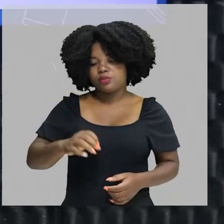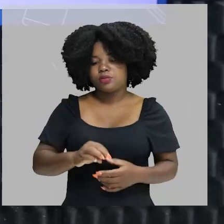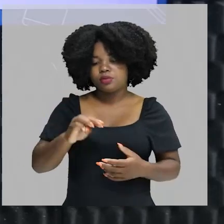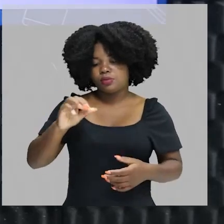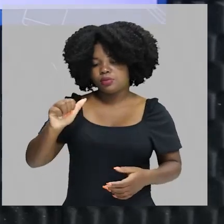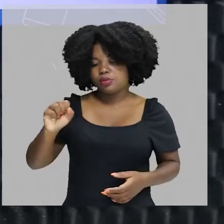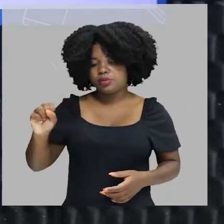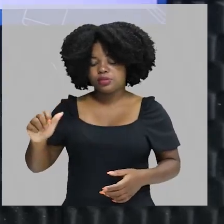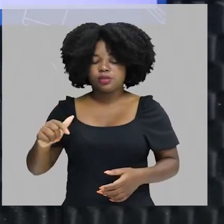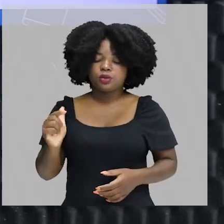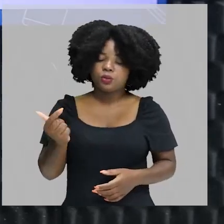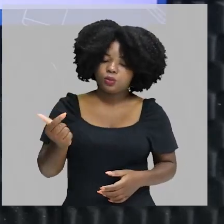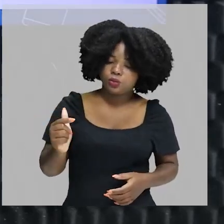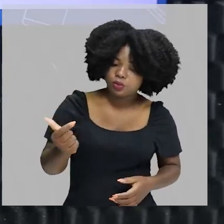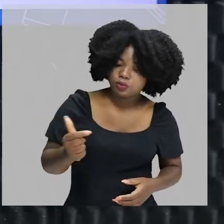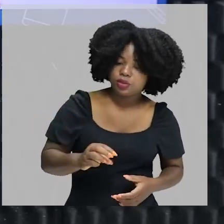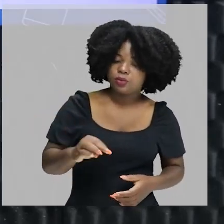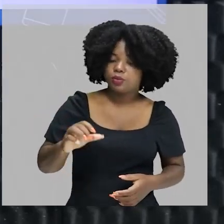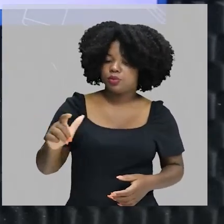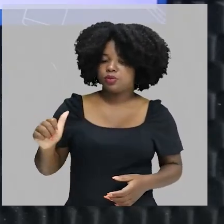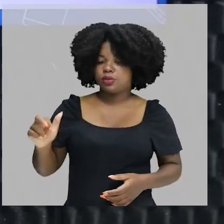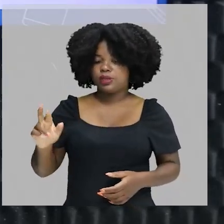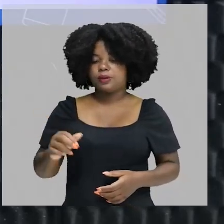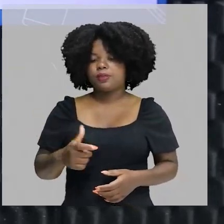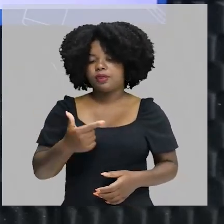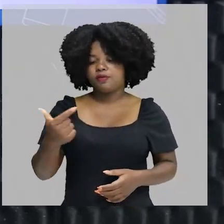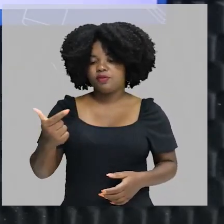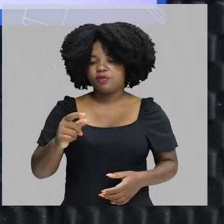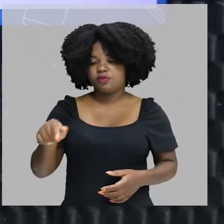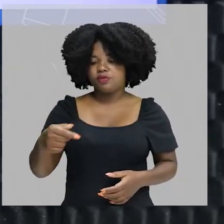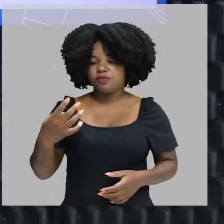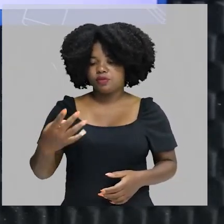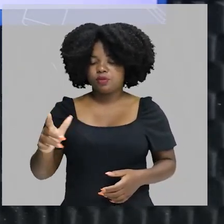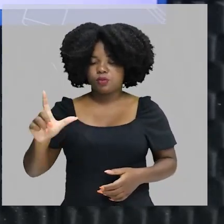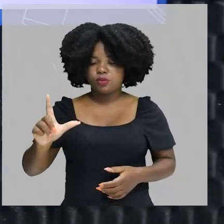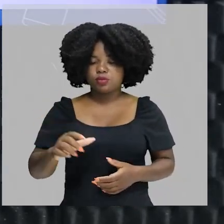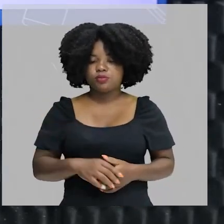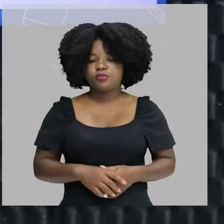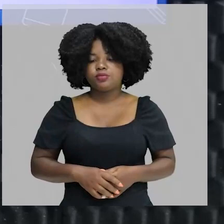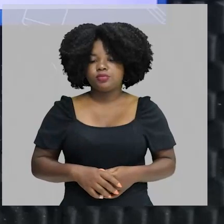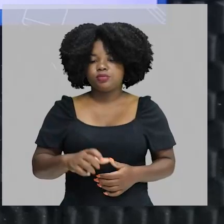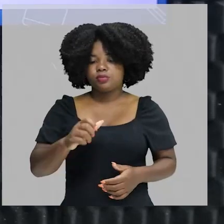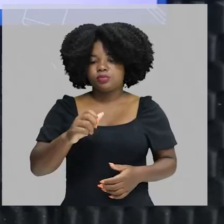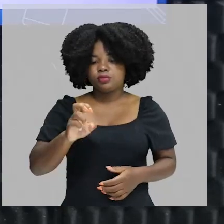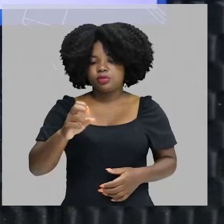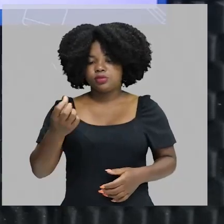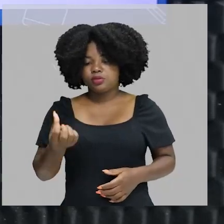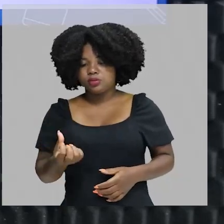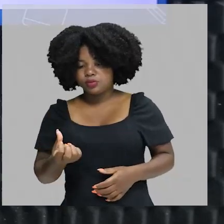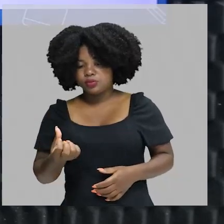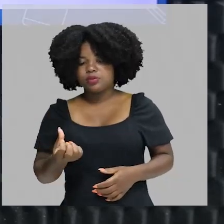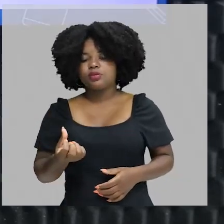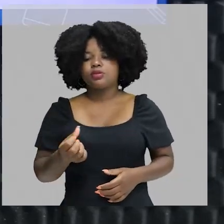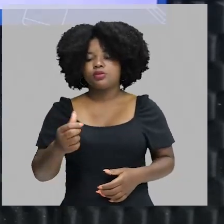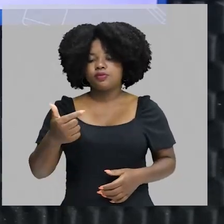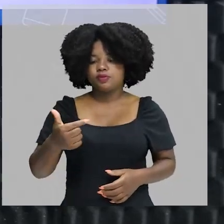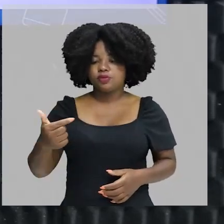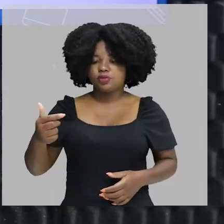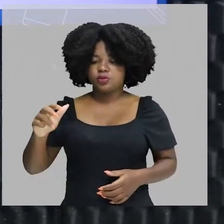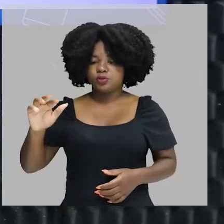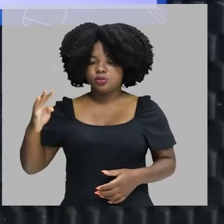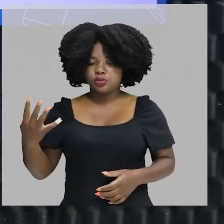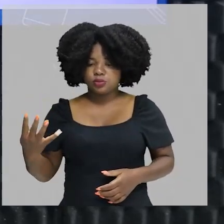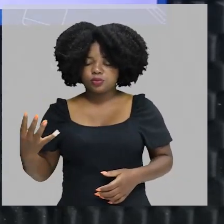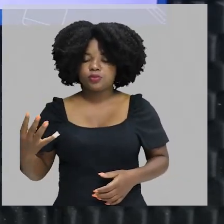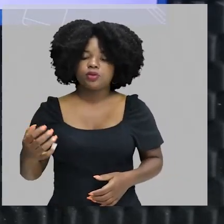massa, vou trabalhar volume molar, 22,4 litros. Então, 56 está para